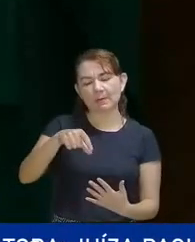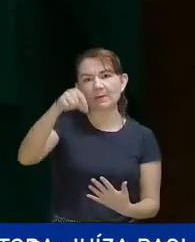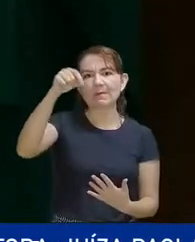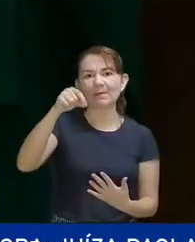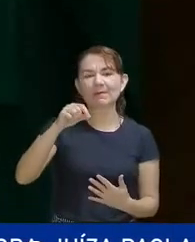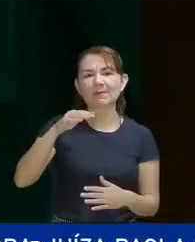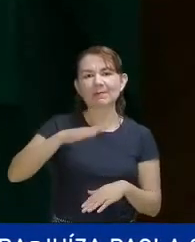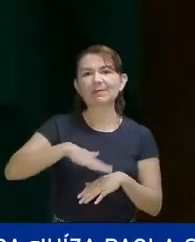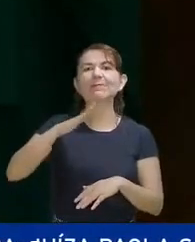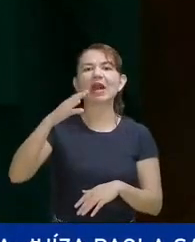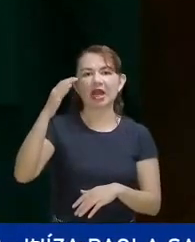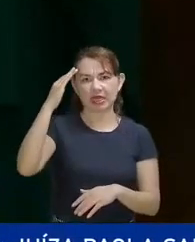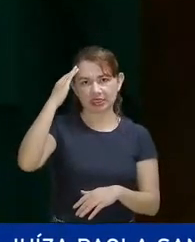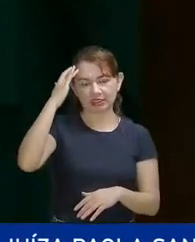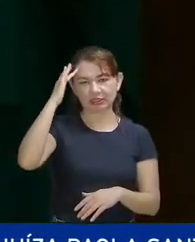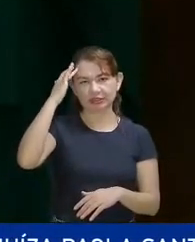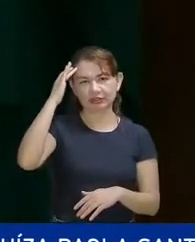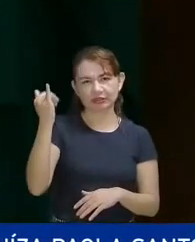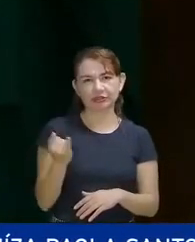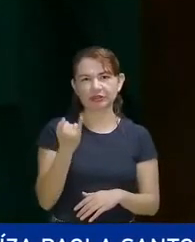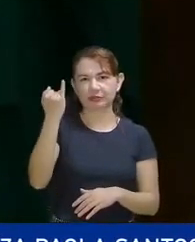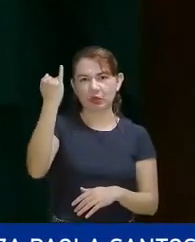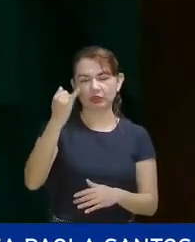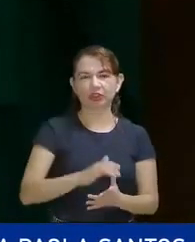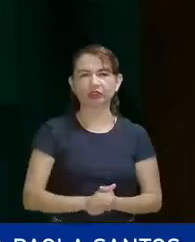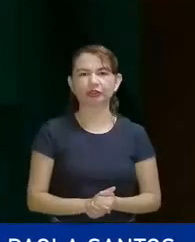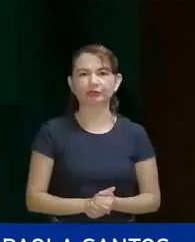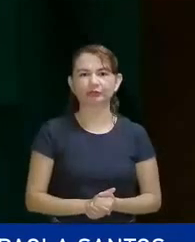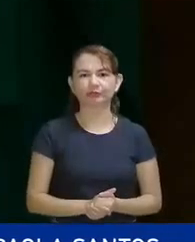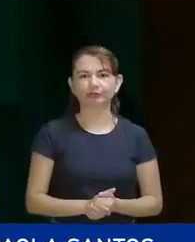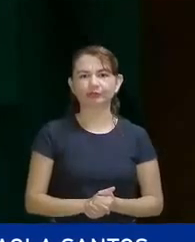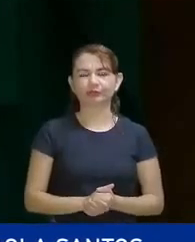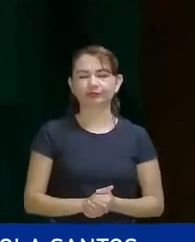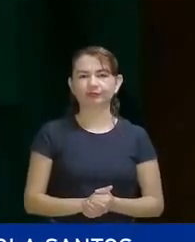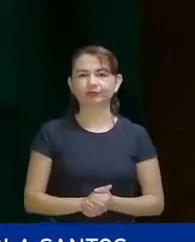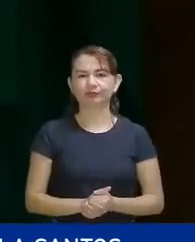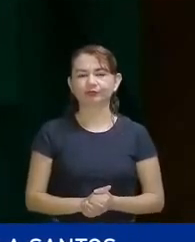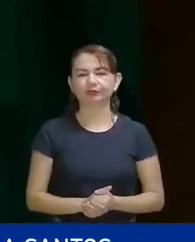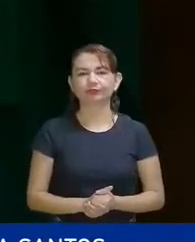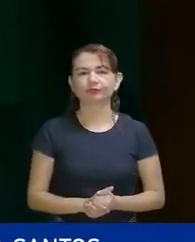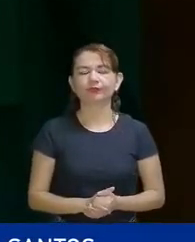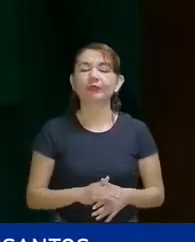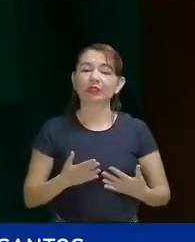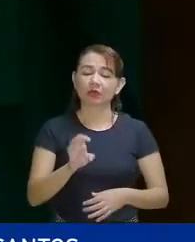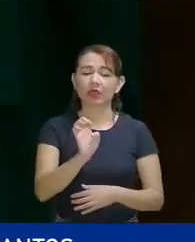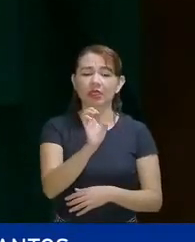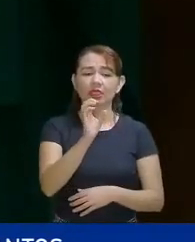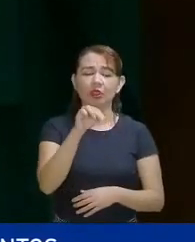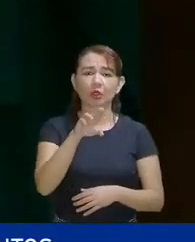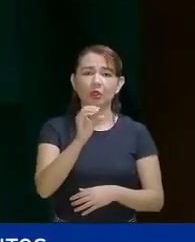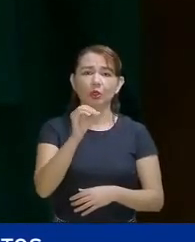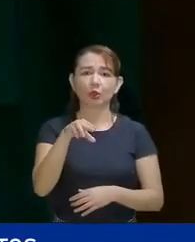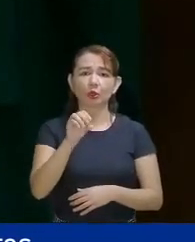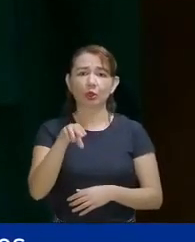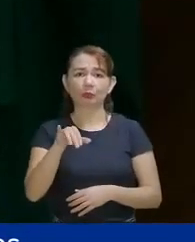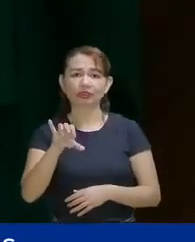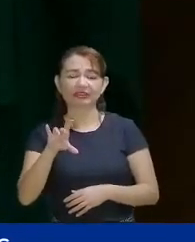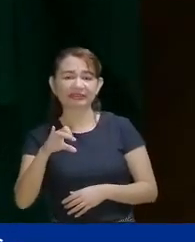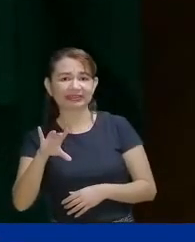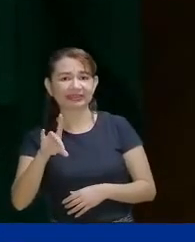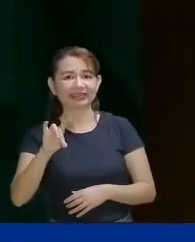diz respeito ao princípio da economicidade, especialmente, particularmente, em relação ao gasto com material